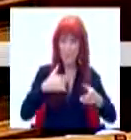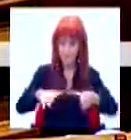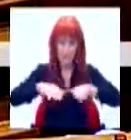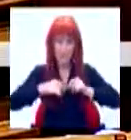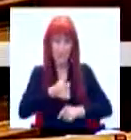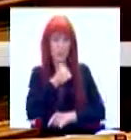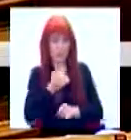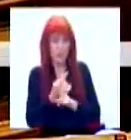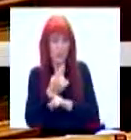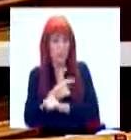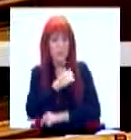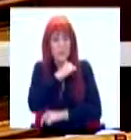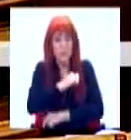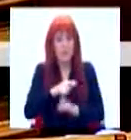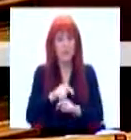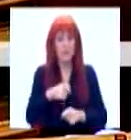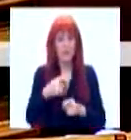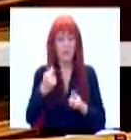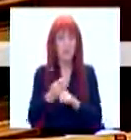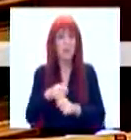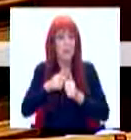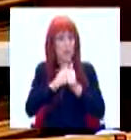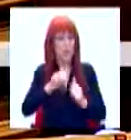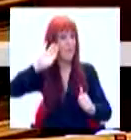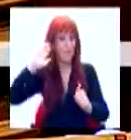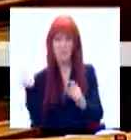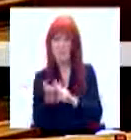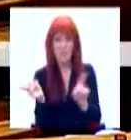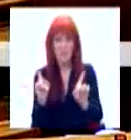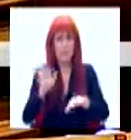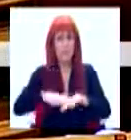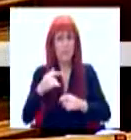adotar medidas que permitam que os compradores não sejam penalizados